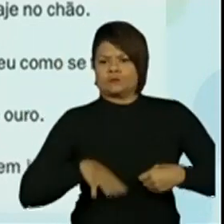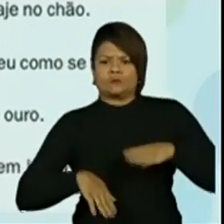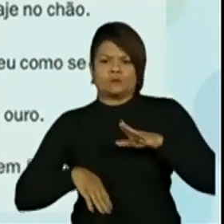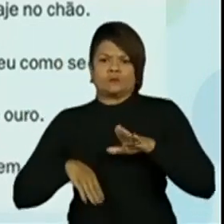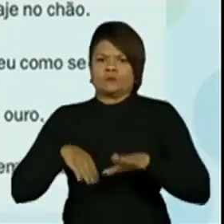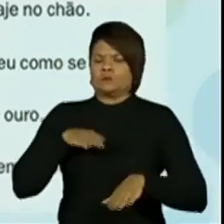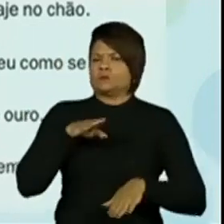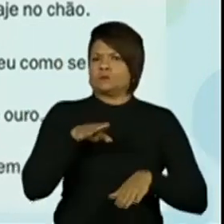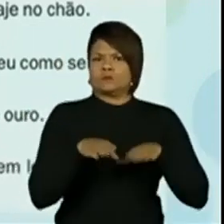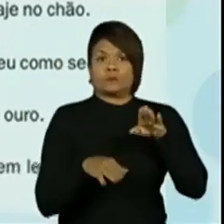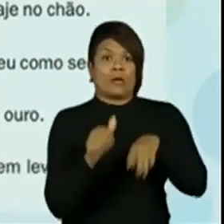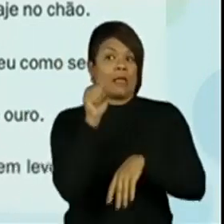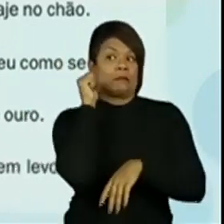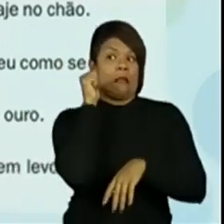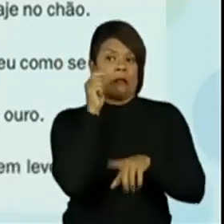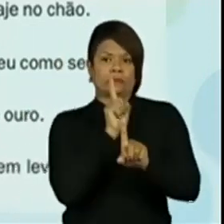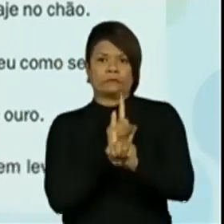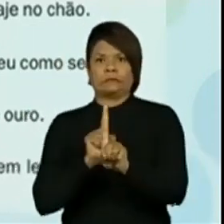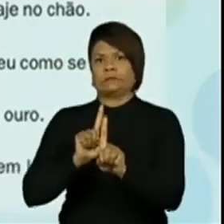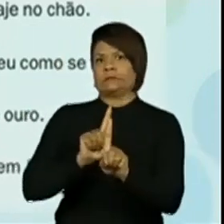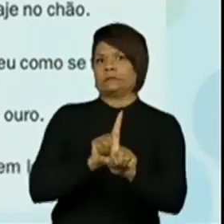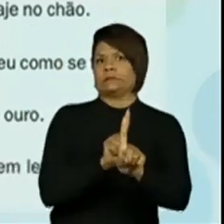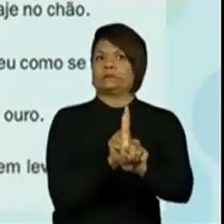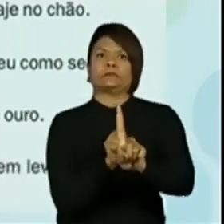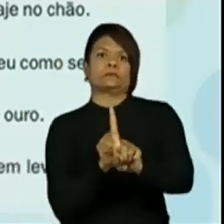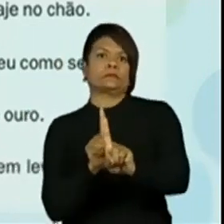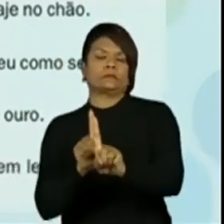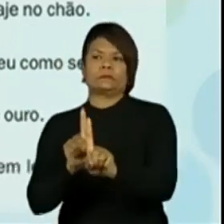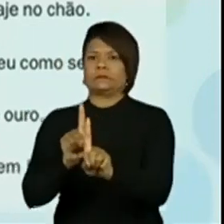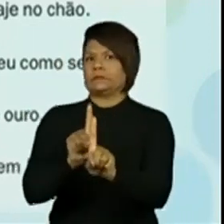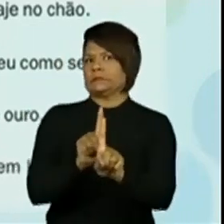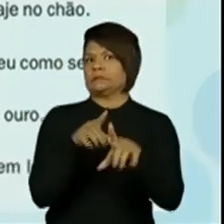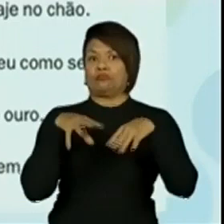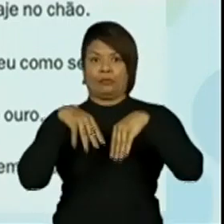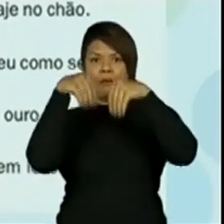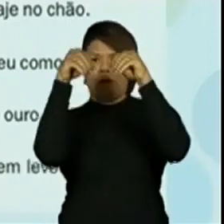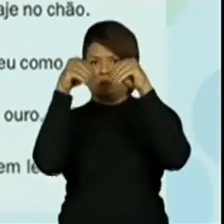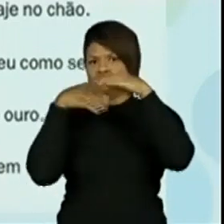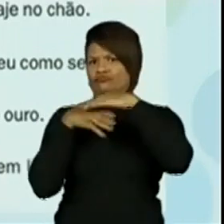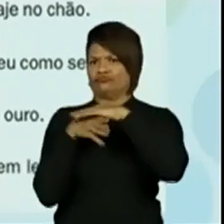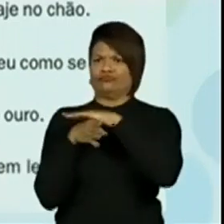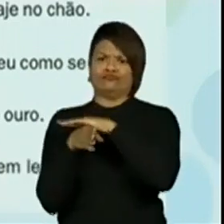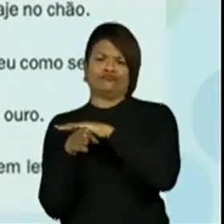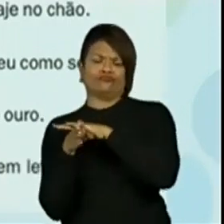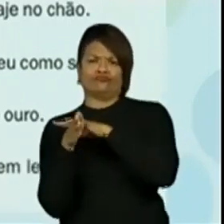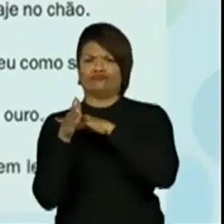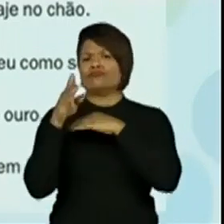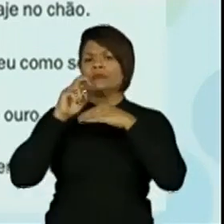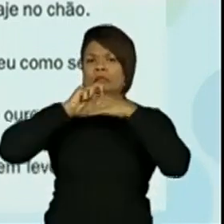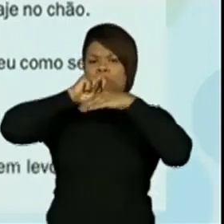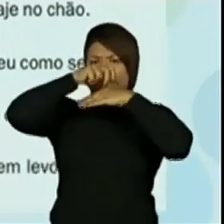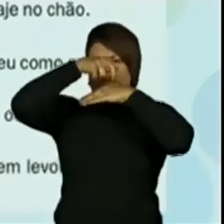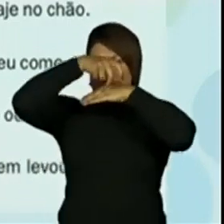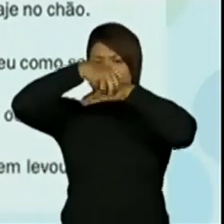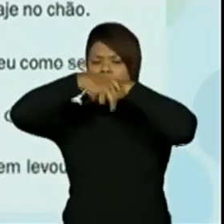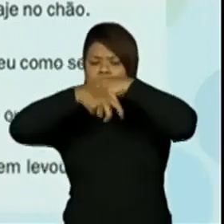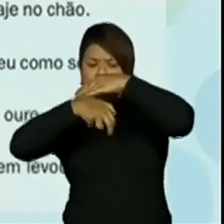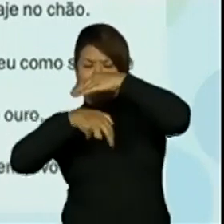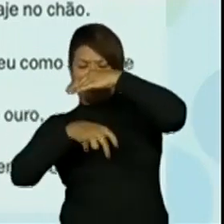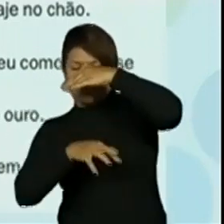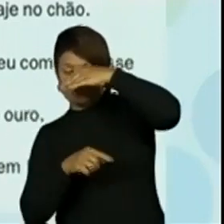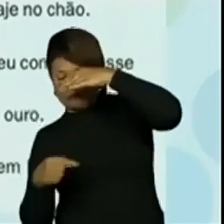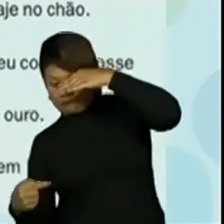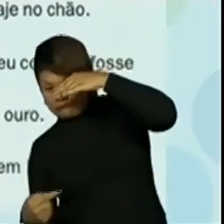com Joãozinho atrás, iluminando o caminho. Embaixo de uma escadaria havia uma portinhola.